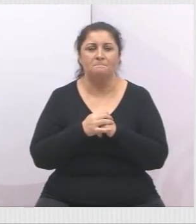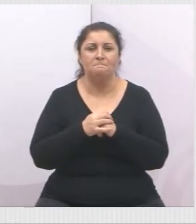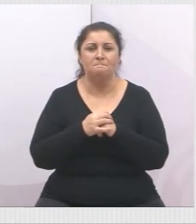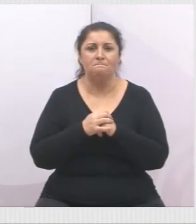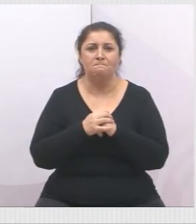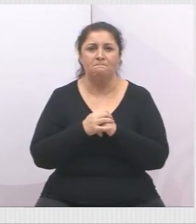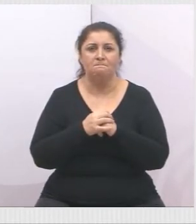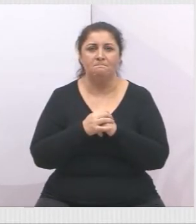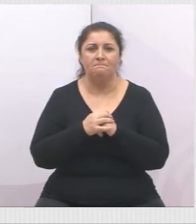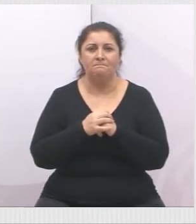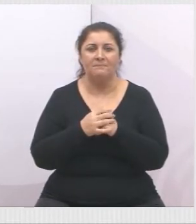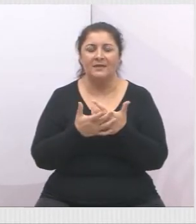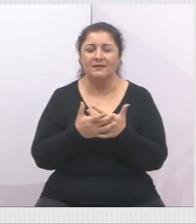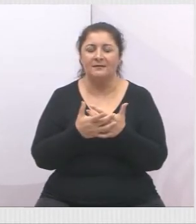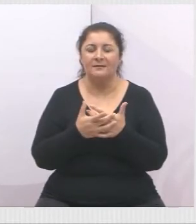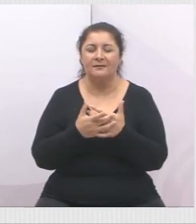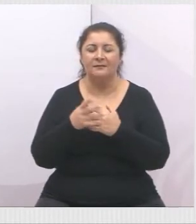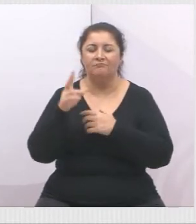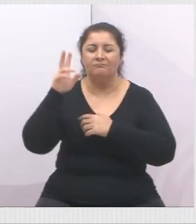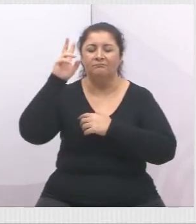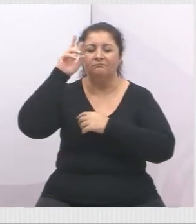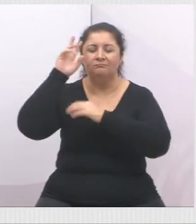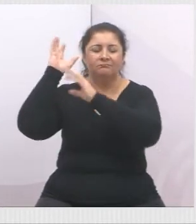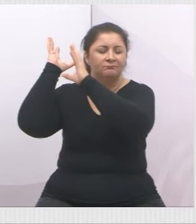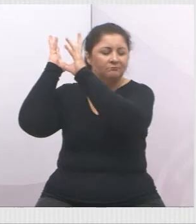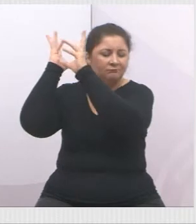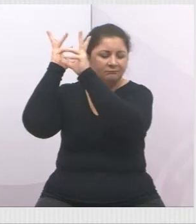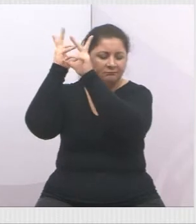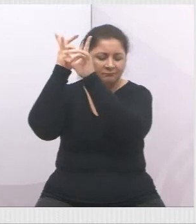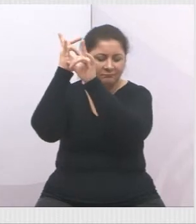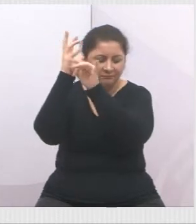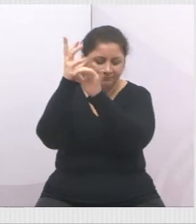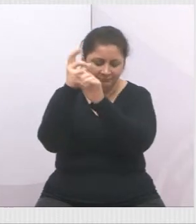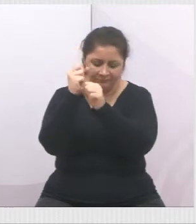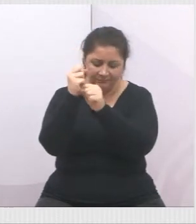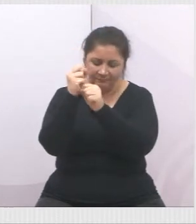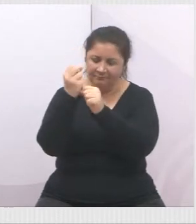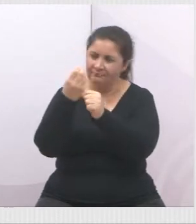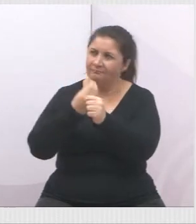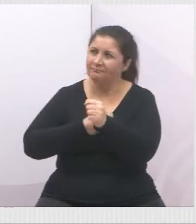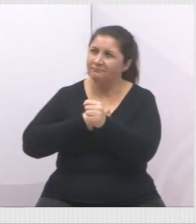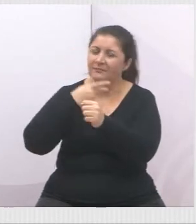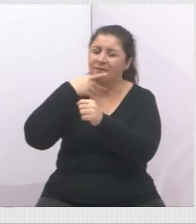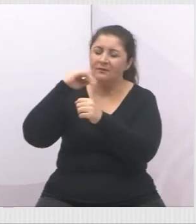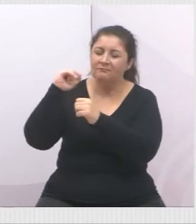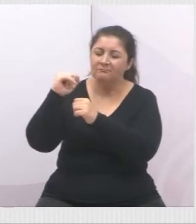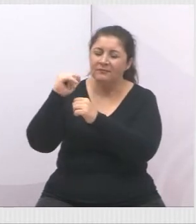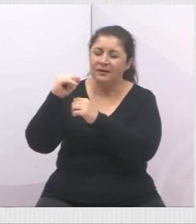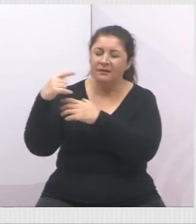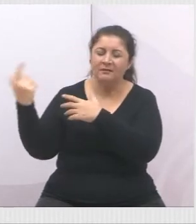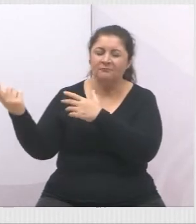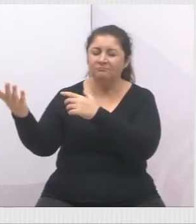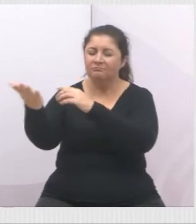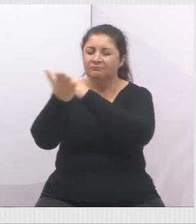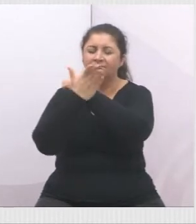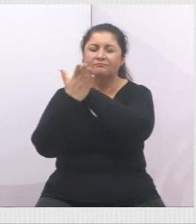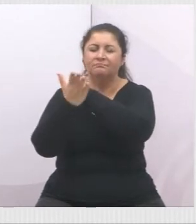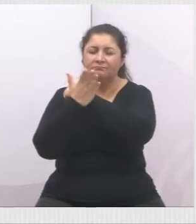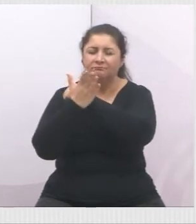eu trago comigo essa presença dele, que me norteia, que me